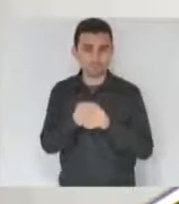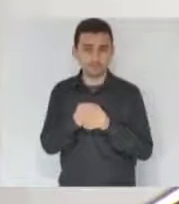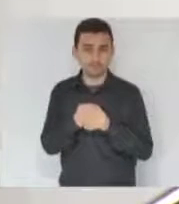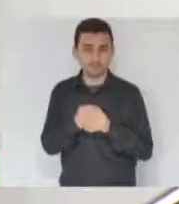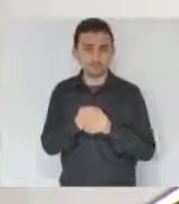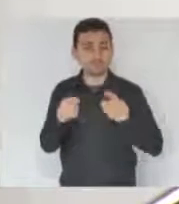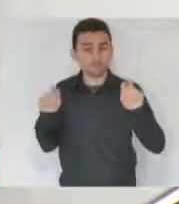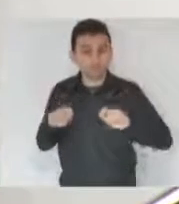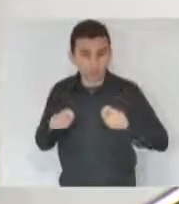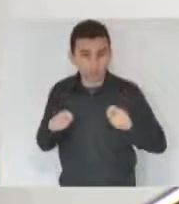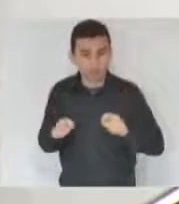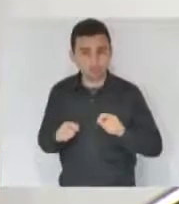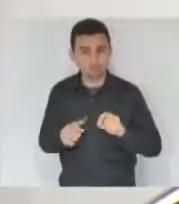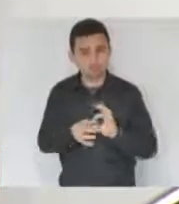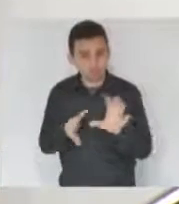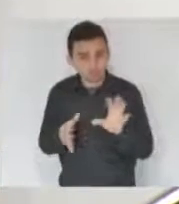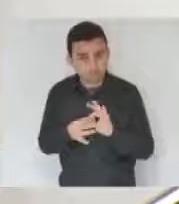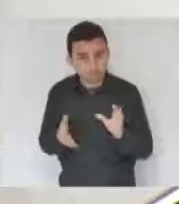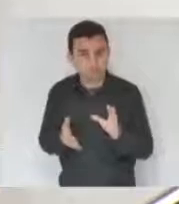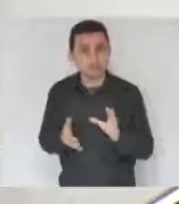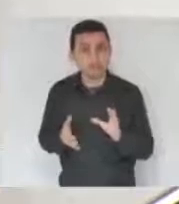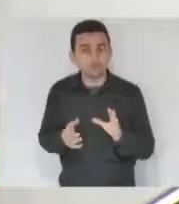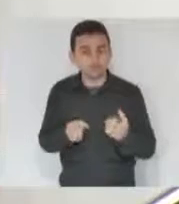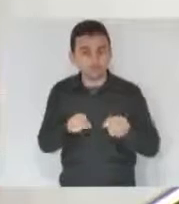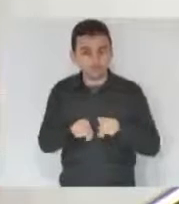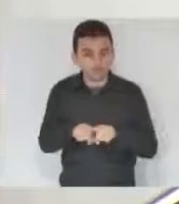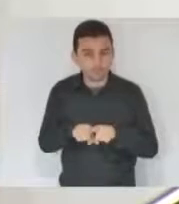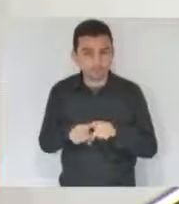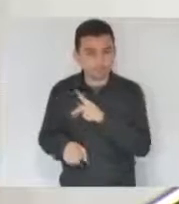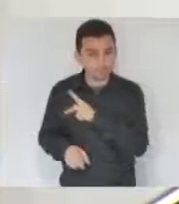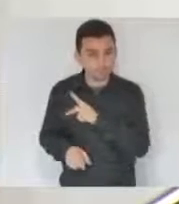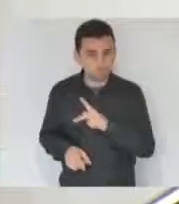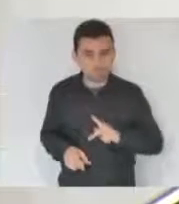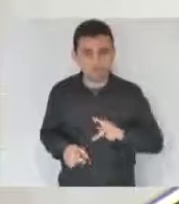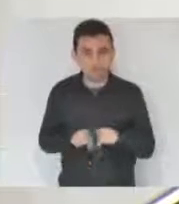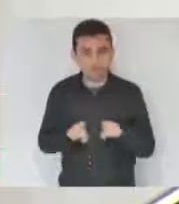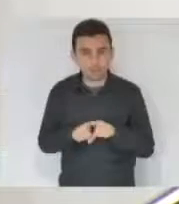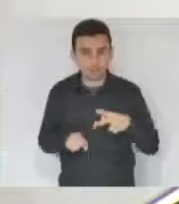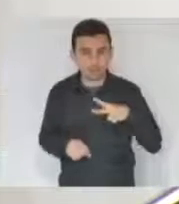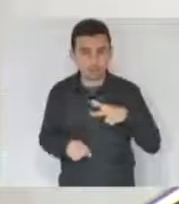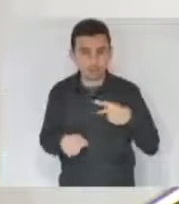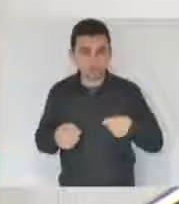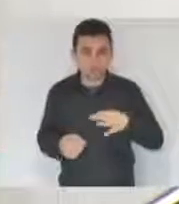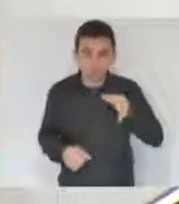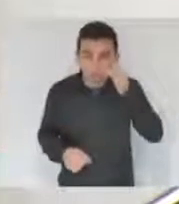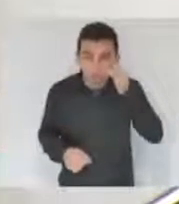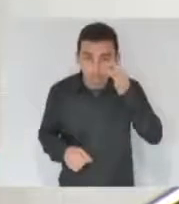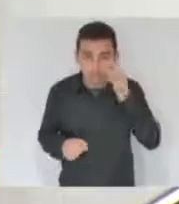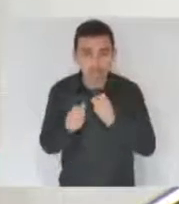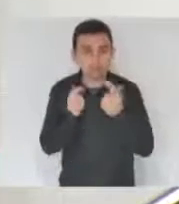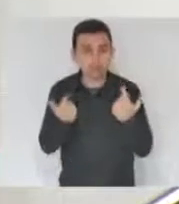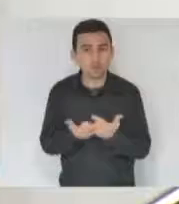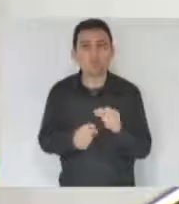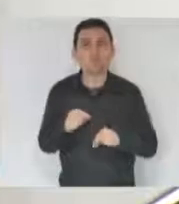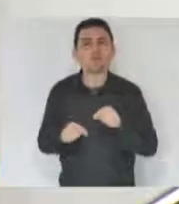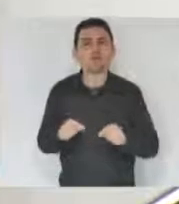as concessões e as parcerias públicos-privadas devam ser submetidas à apreciação da Assembleia, o que que isso trará